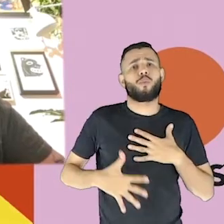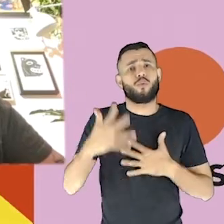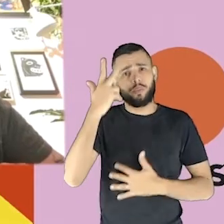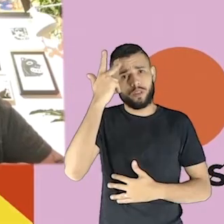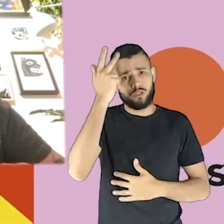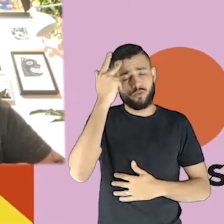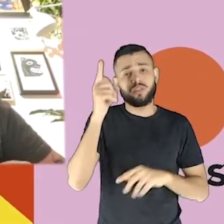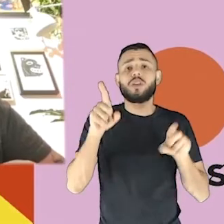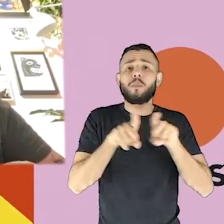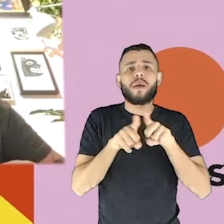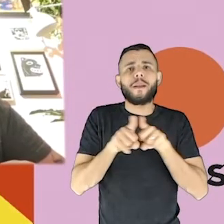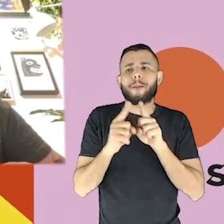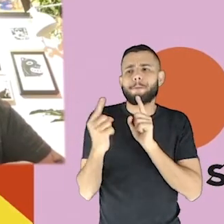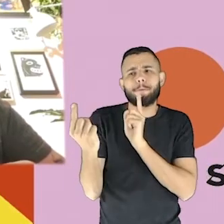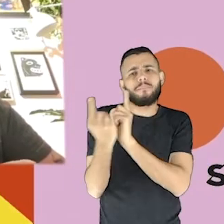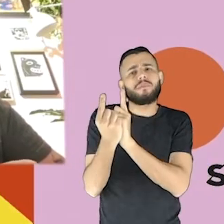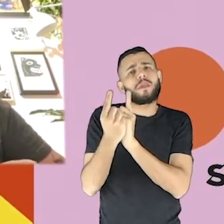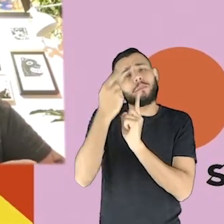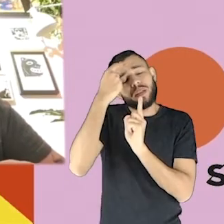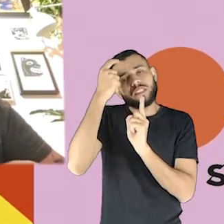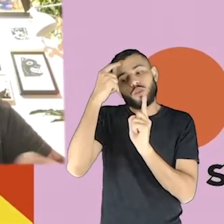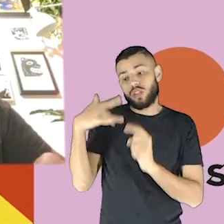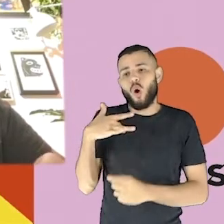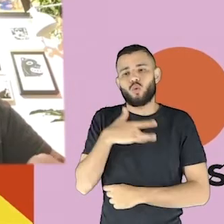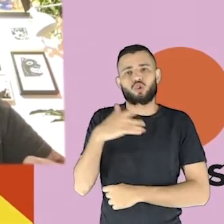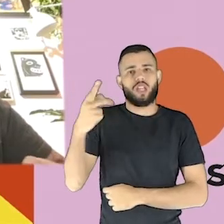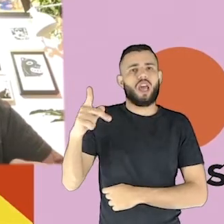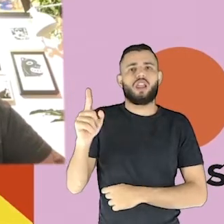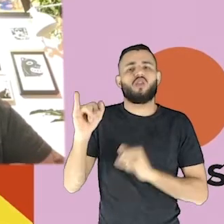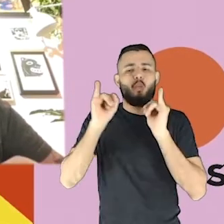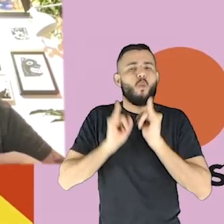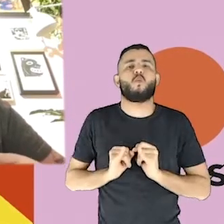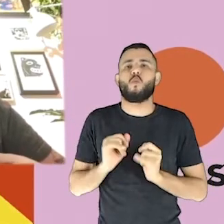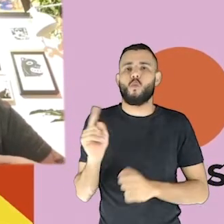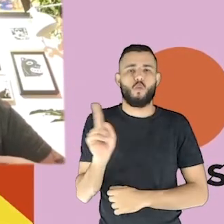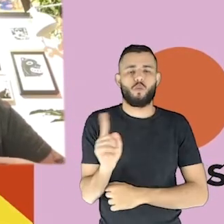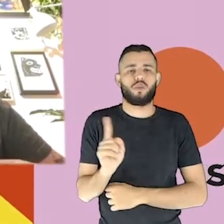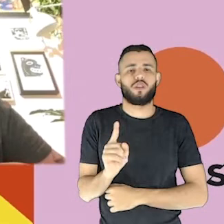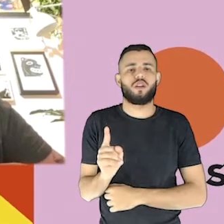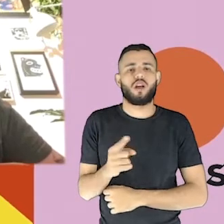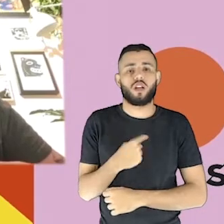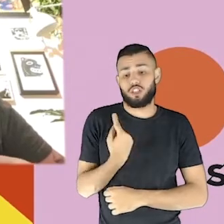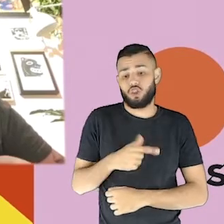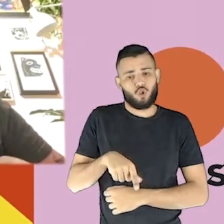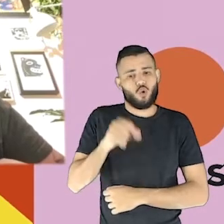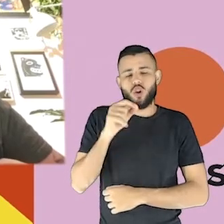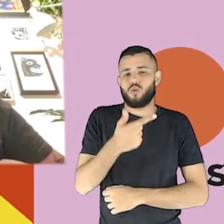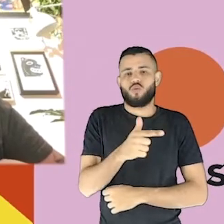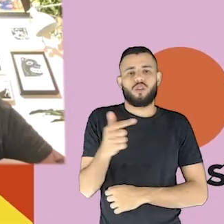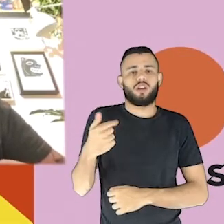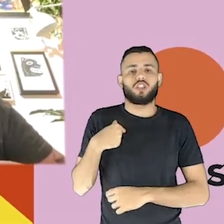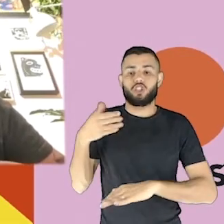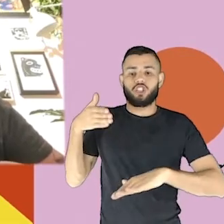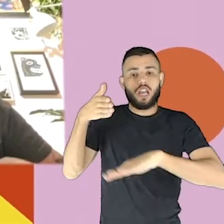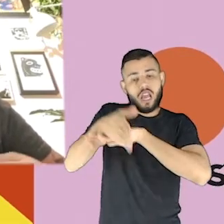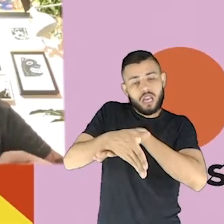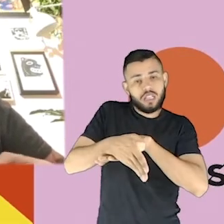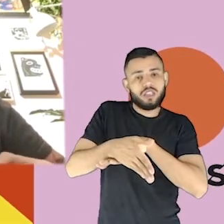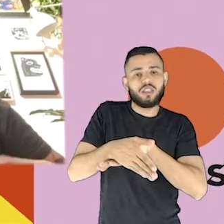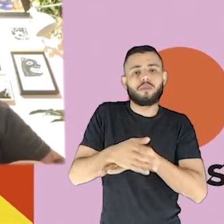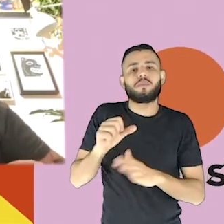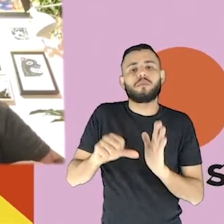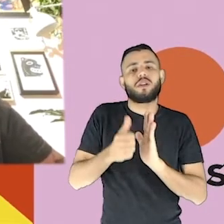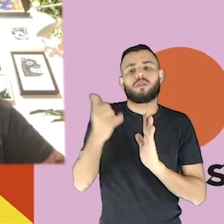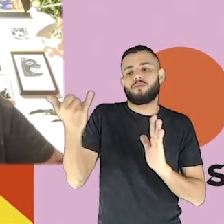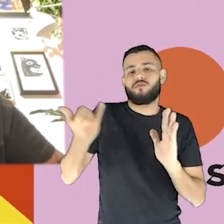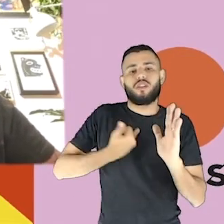e também de atender pensando, visando a saúde dessa pessoa e não emagrecimento. A gente não tem nem essa escolha, né, Gabi? A gente entra, a primeira